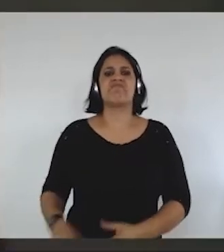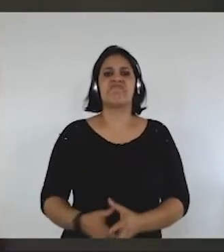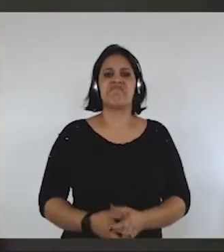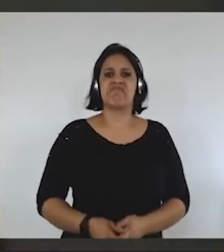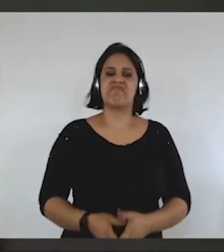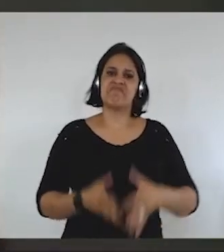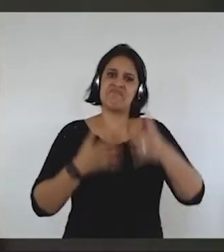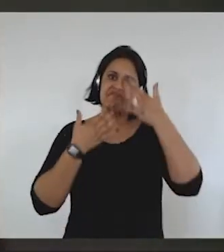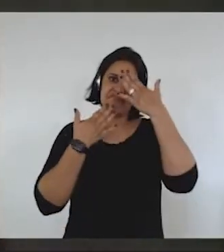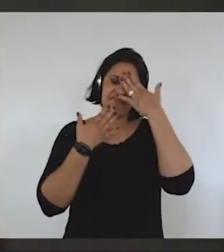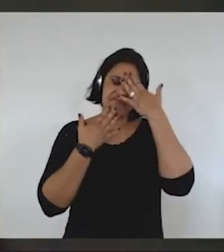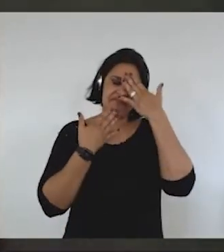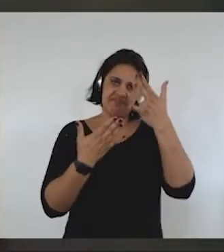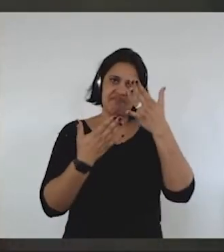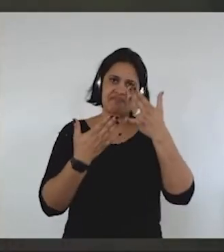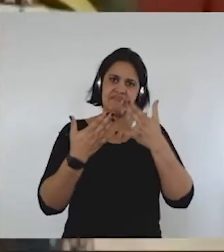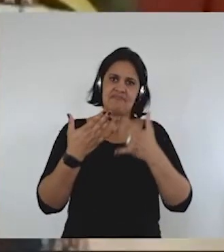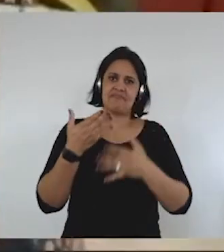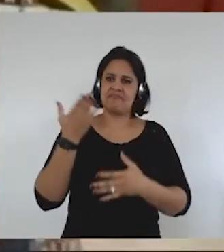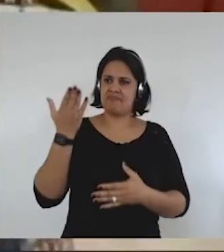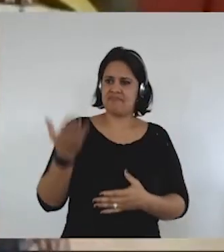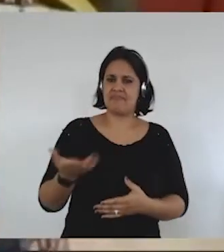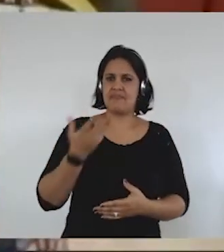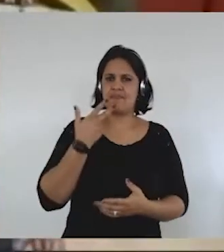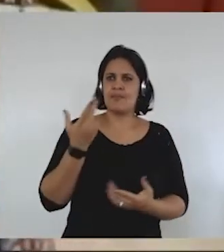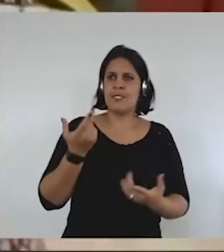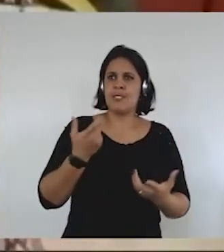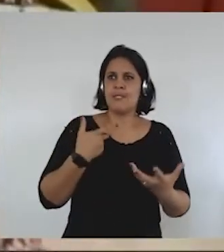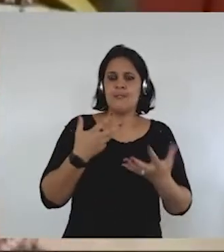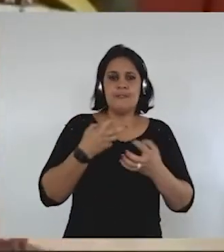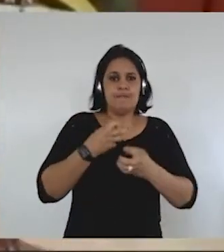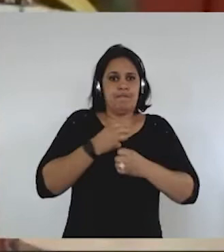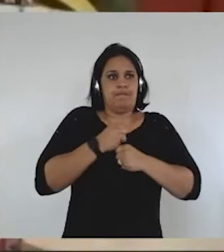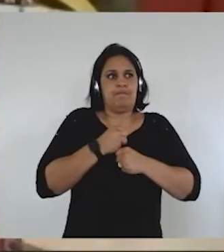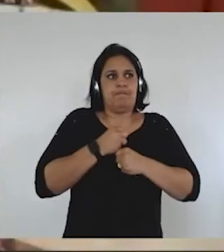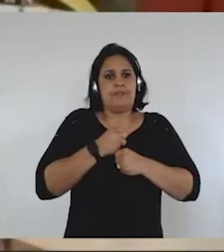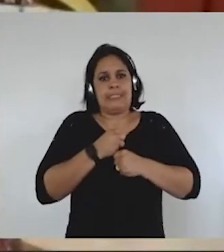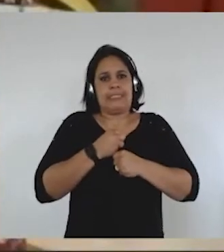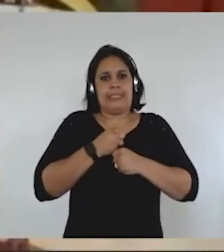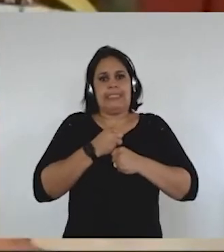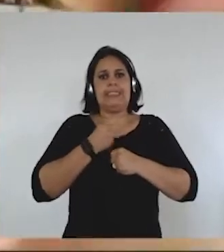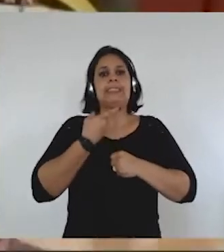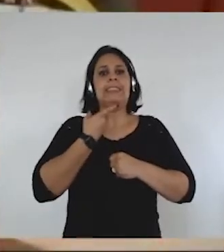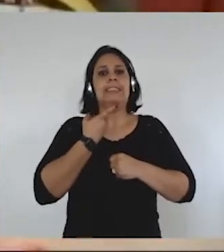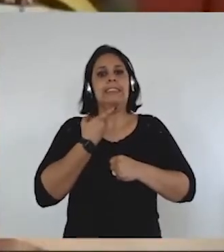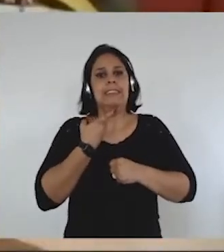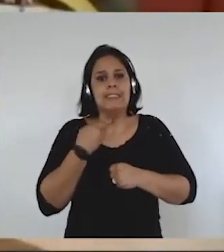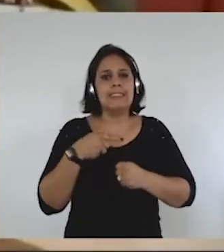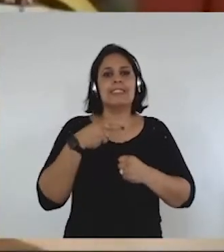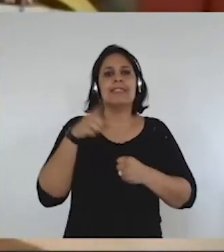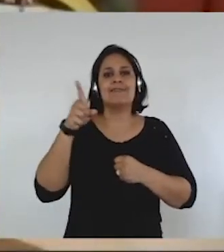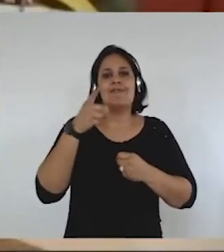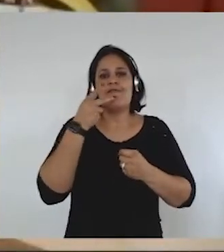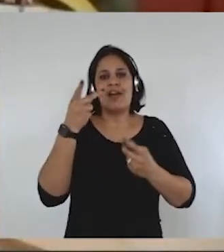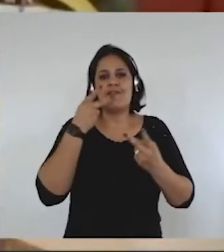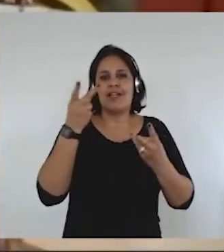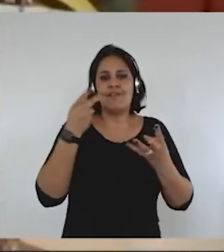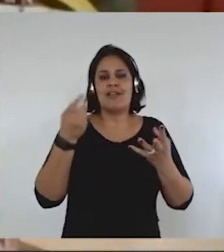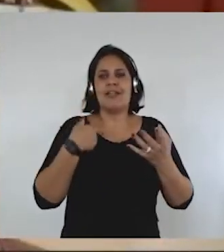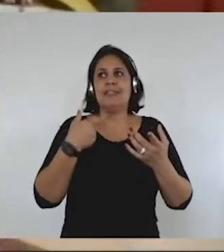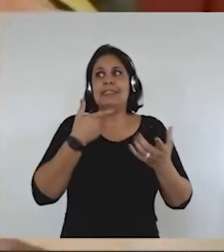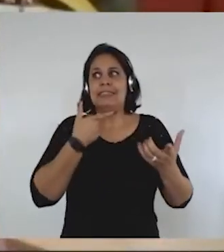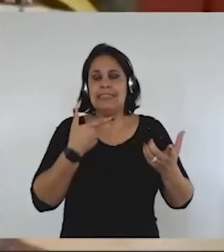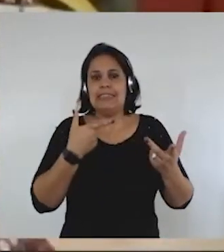Rosa. São questões tão inquietantes, né? Eu estava aqui me segurando, né? Porque a vontade de comentar cada um desses casos aí é